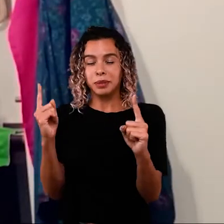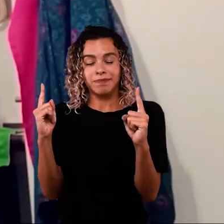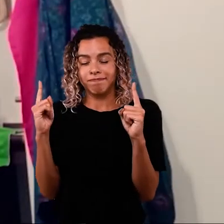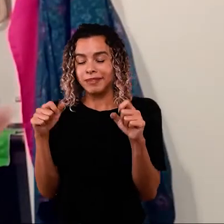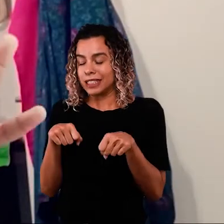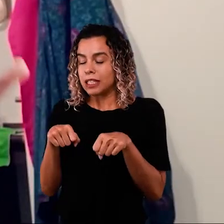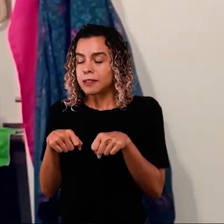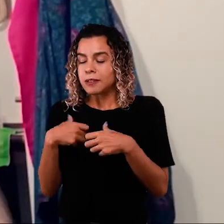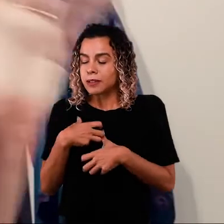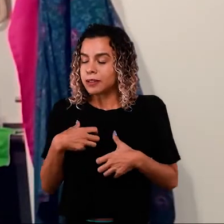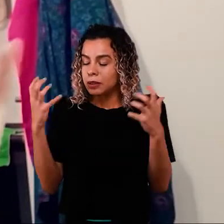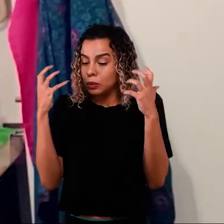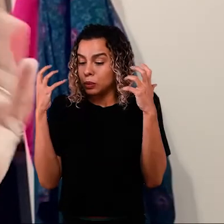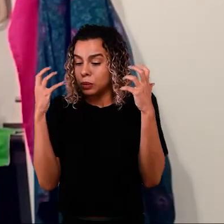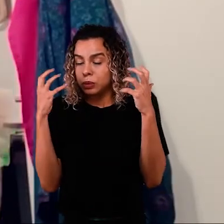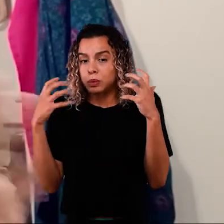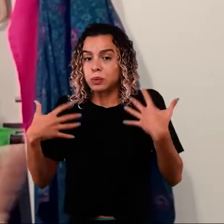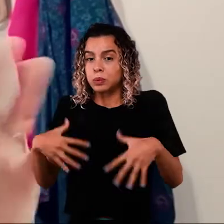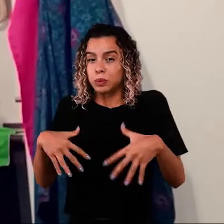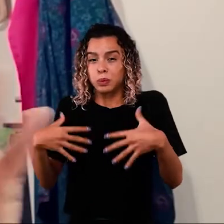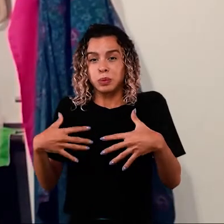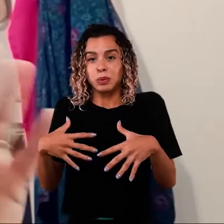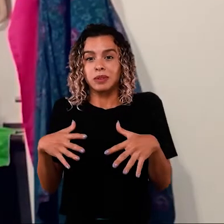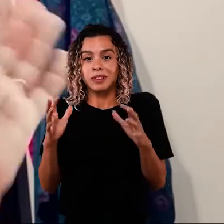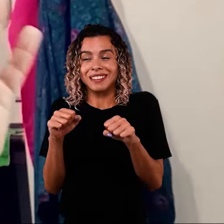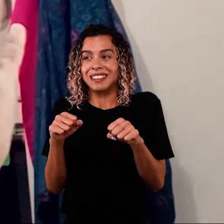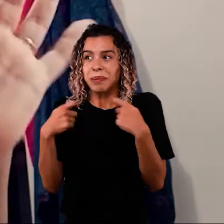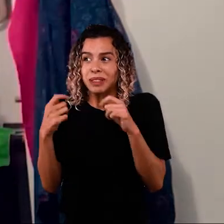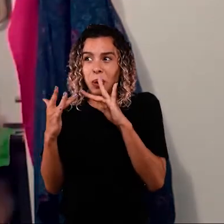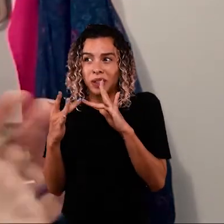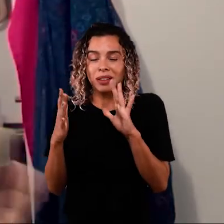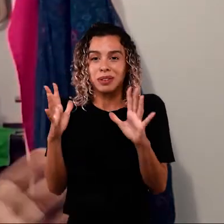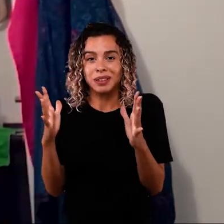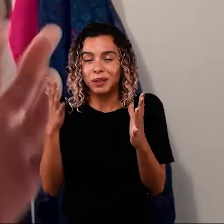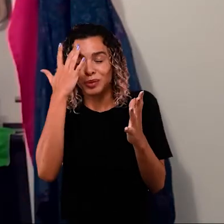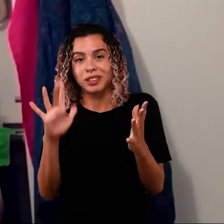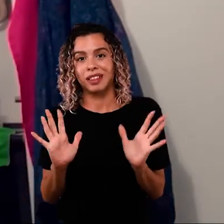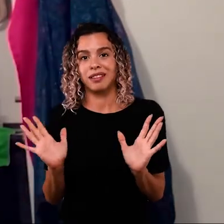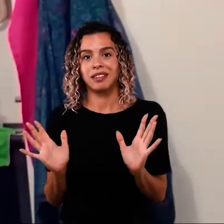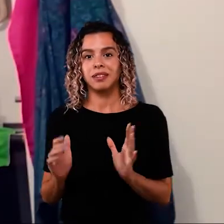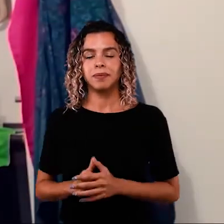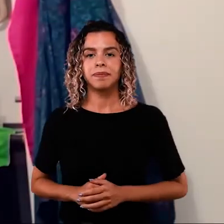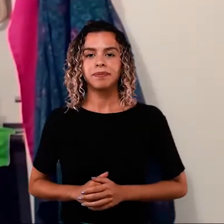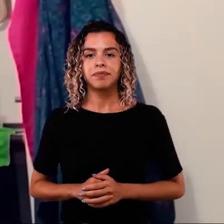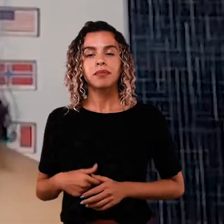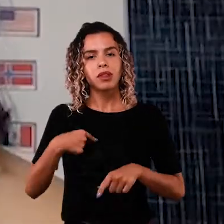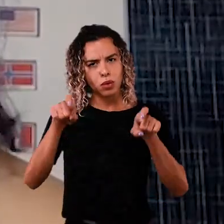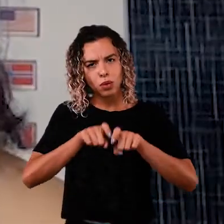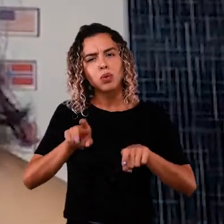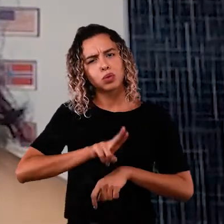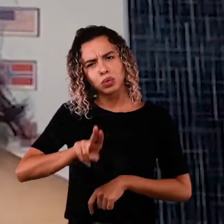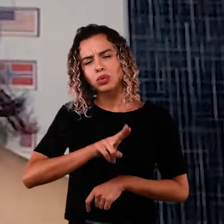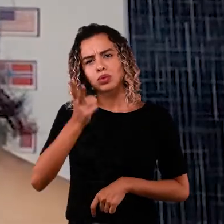de pessoas. Porque me dá meio desespero, assim, de sem querer ter que interagir e tudo mais, e não saber como lidar. Alice. Eu